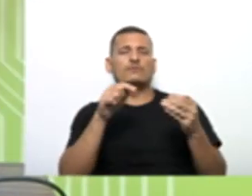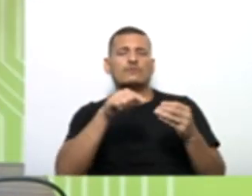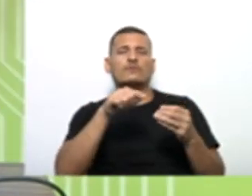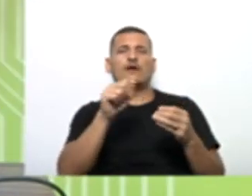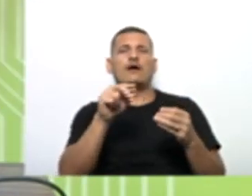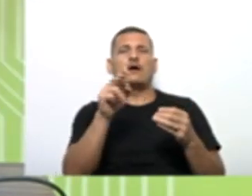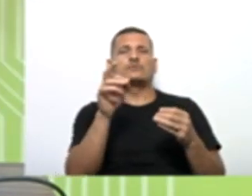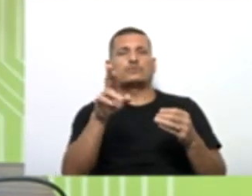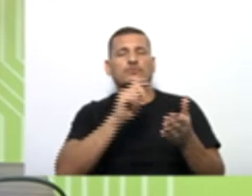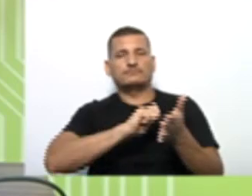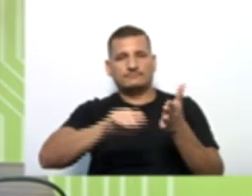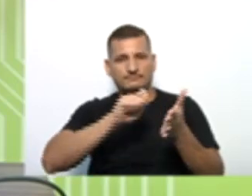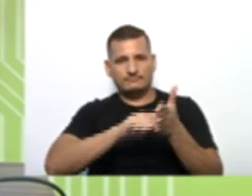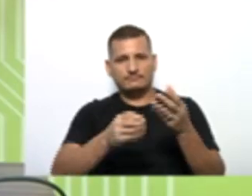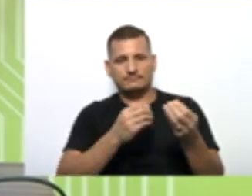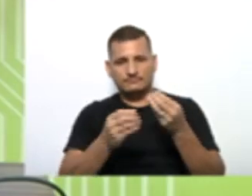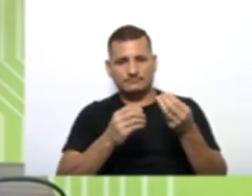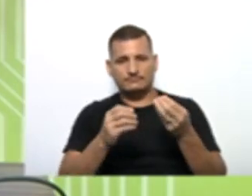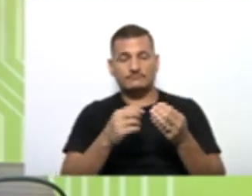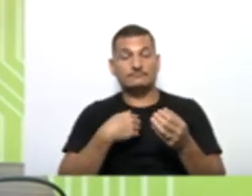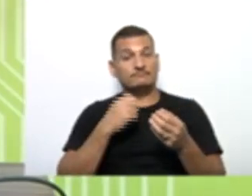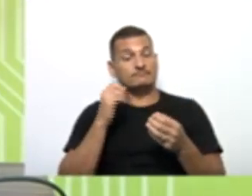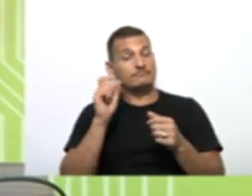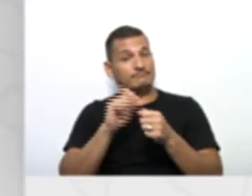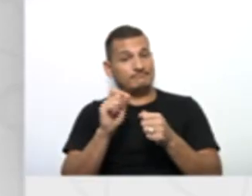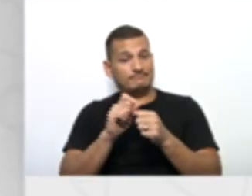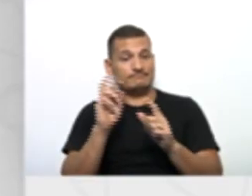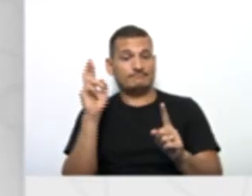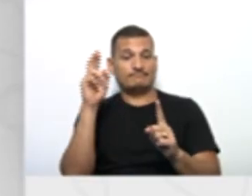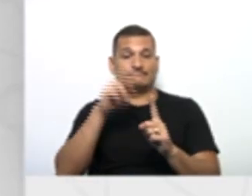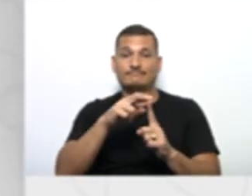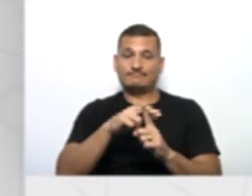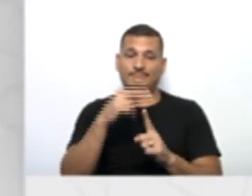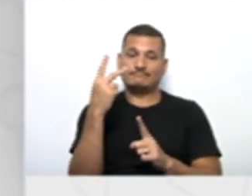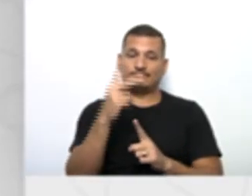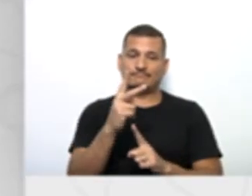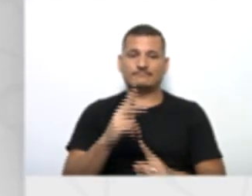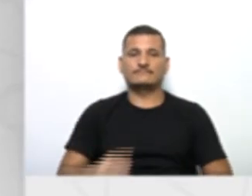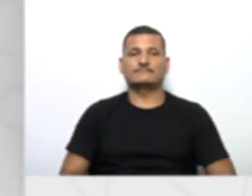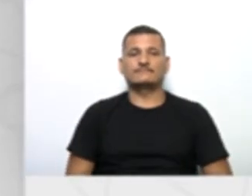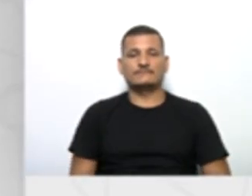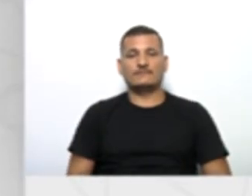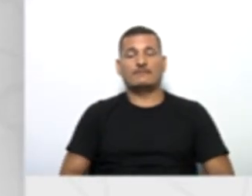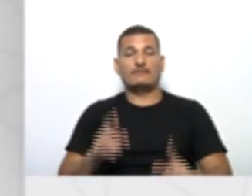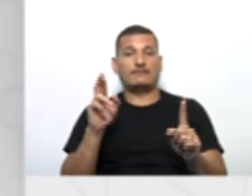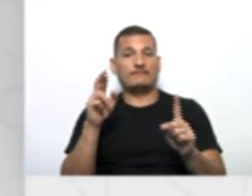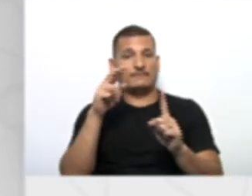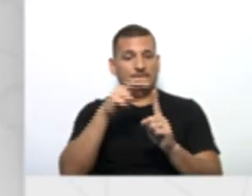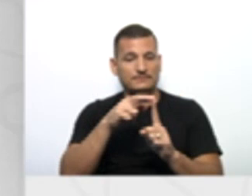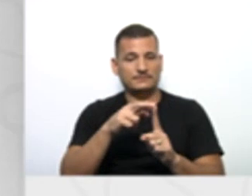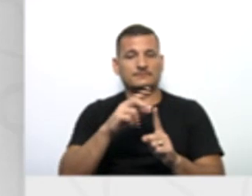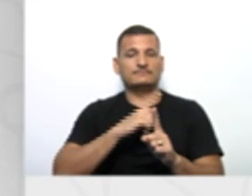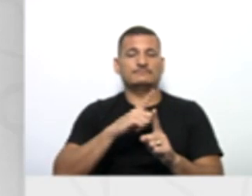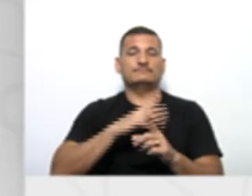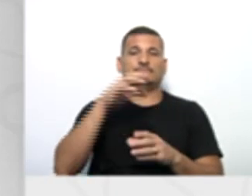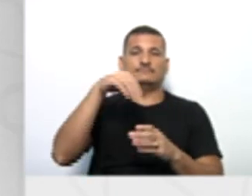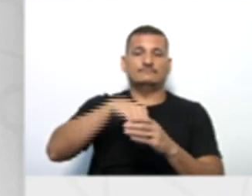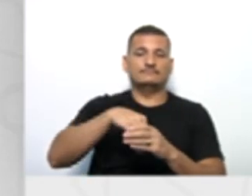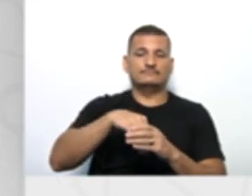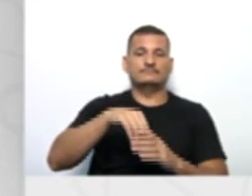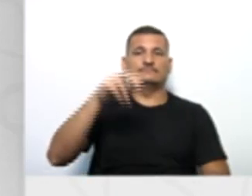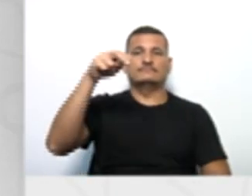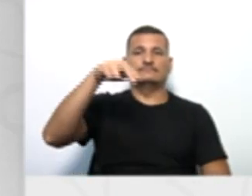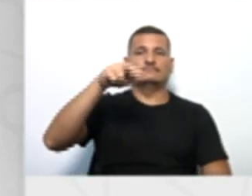autor? Esse autor, eu vou fazer a referência dele. Vamos acompanhar. As referências está prevista na